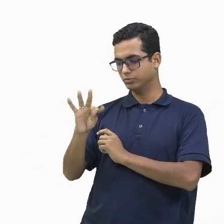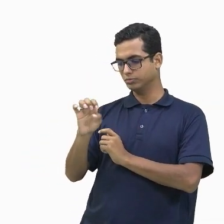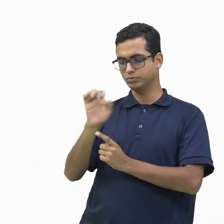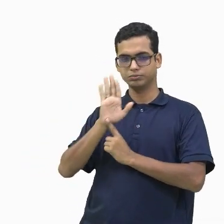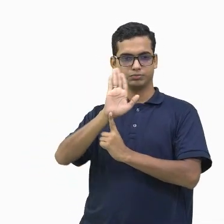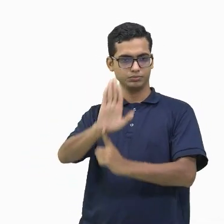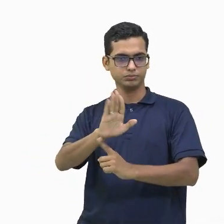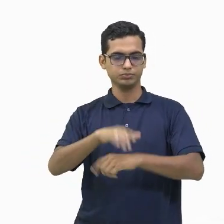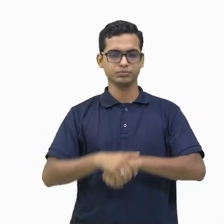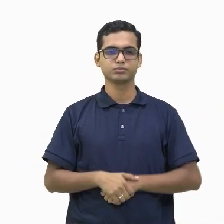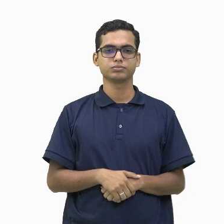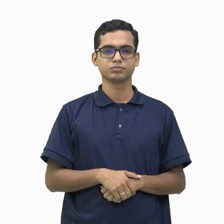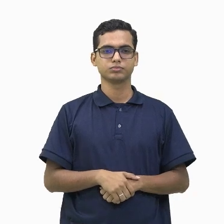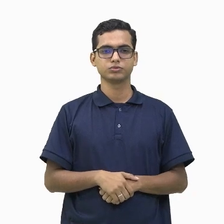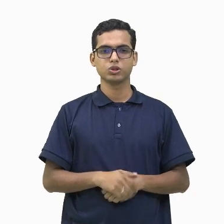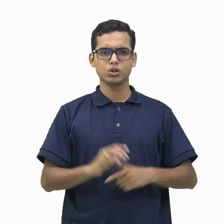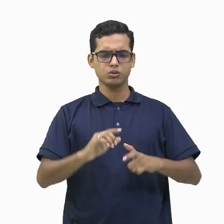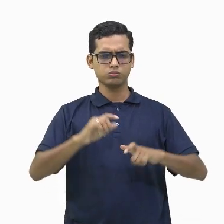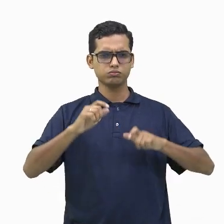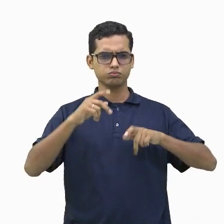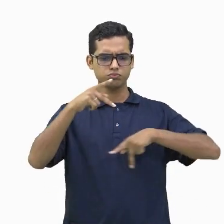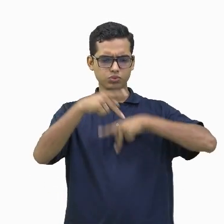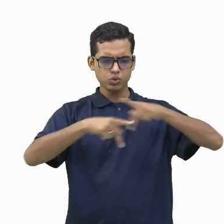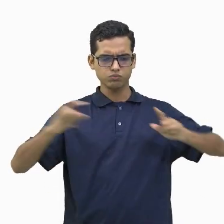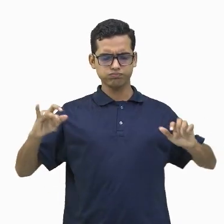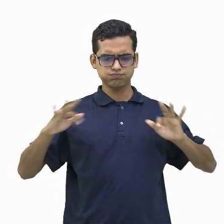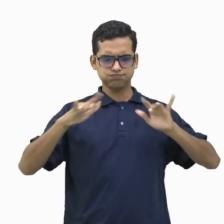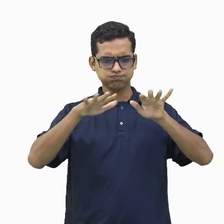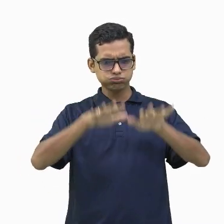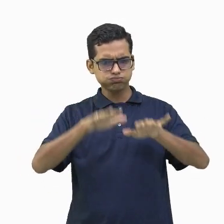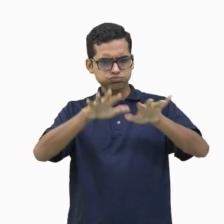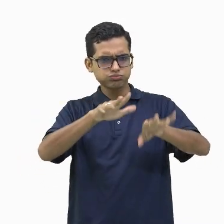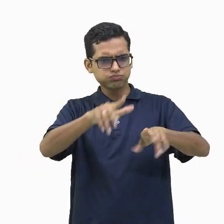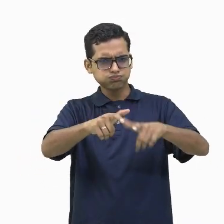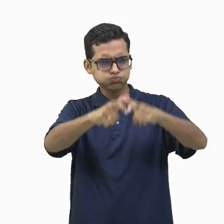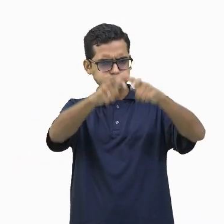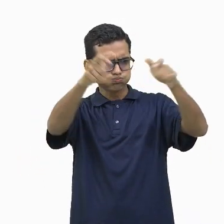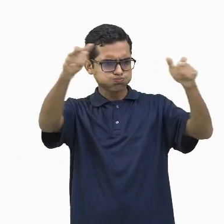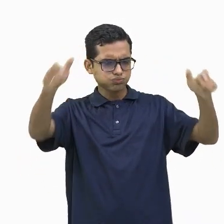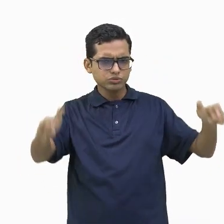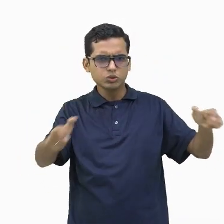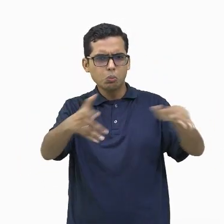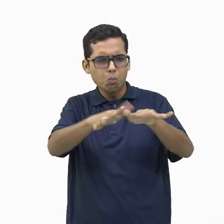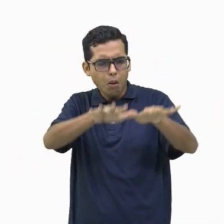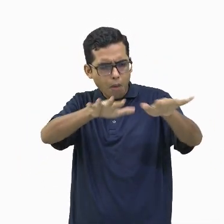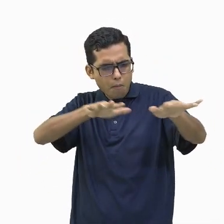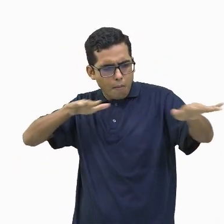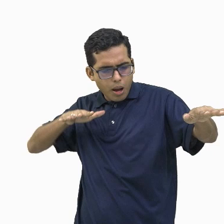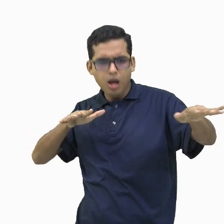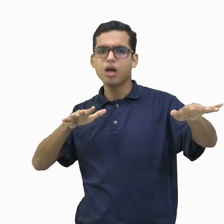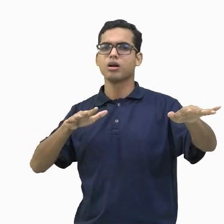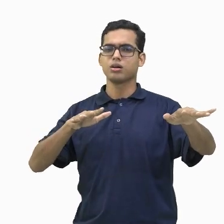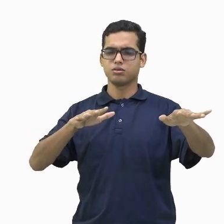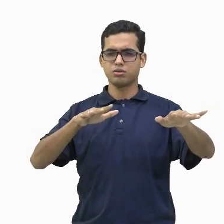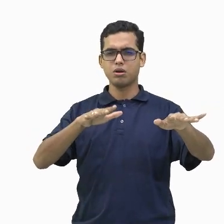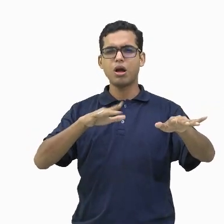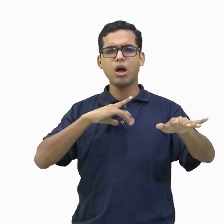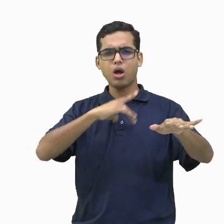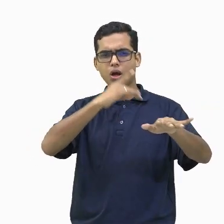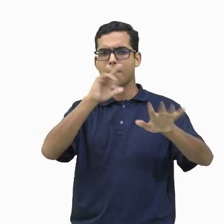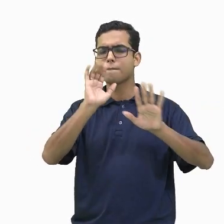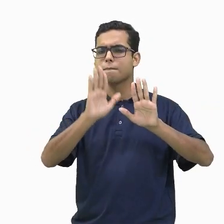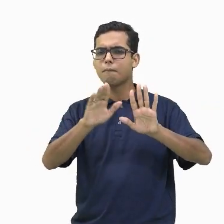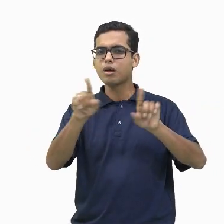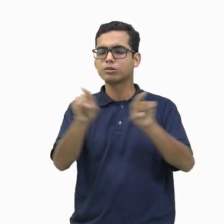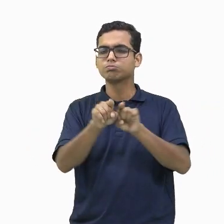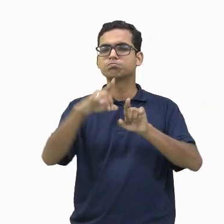exemplo. A multidão era enorme e gritavam pelos seus direitos. Multidão, singular. Mas dá uma ideia de